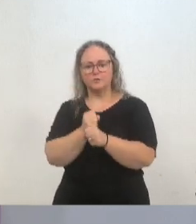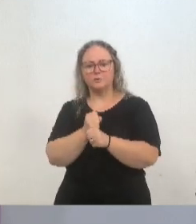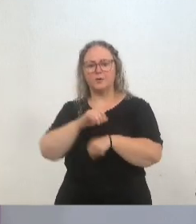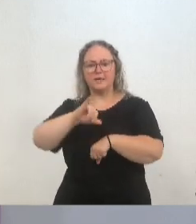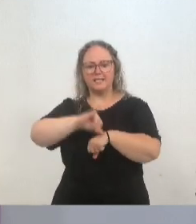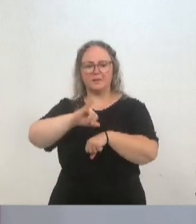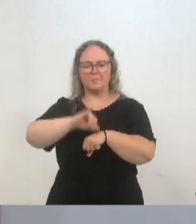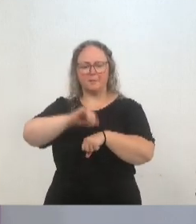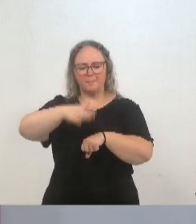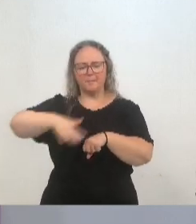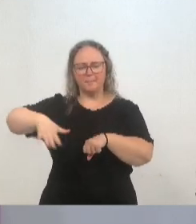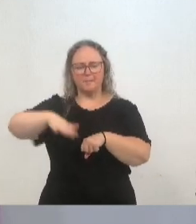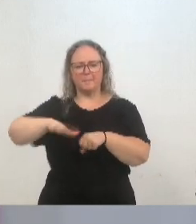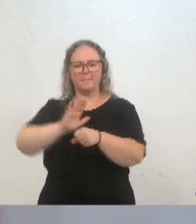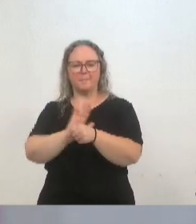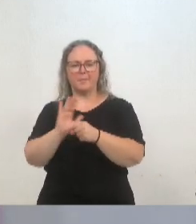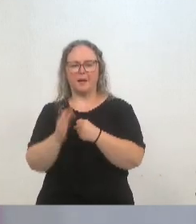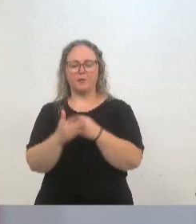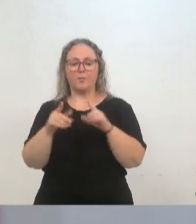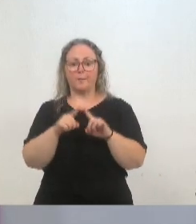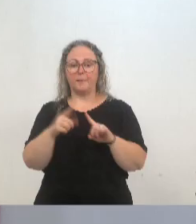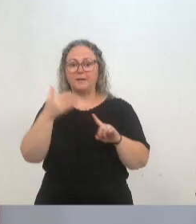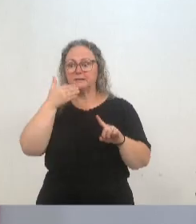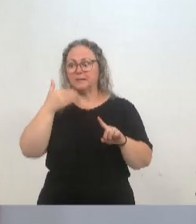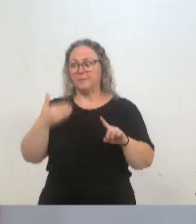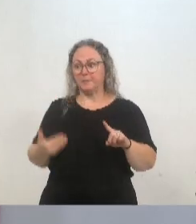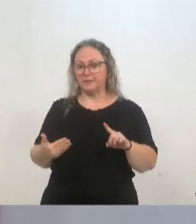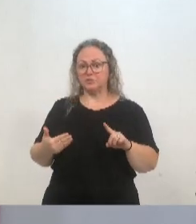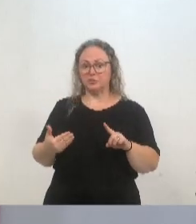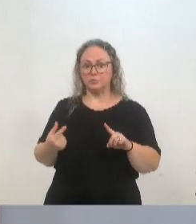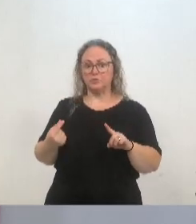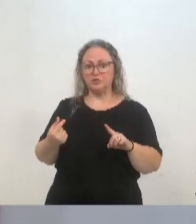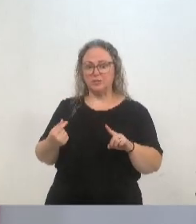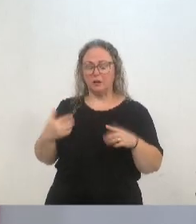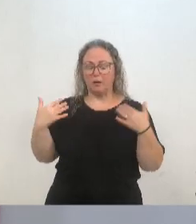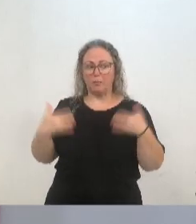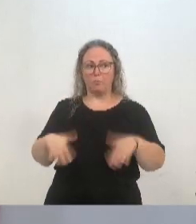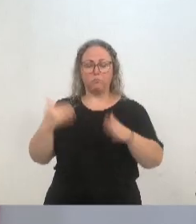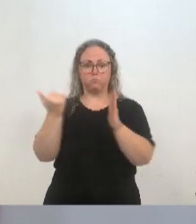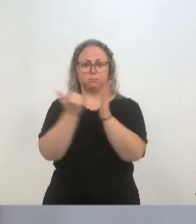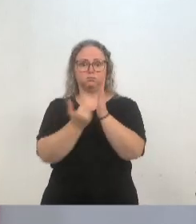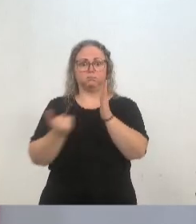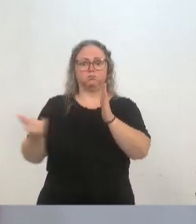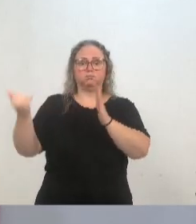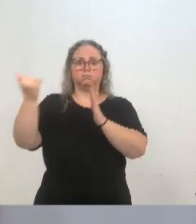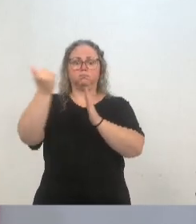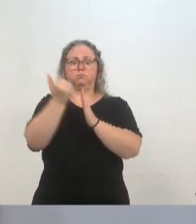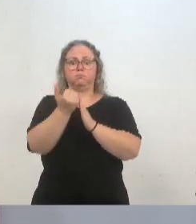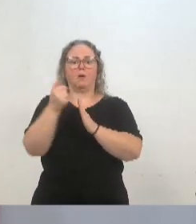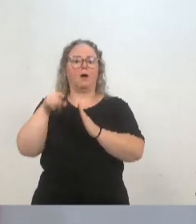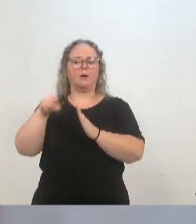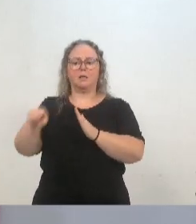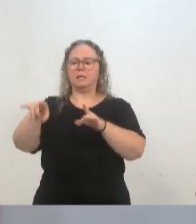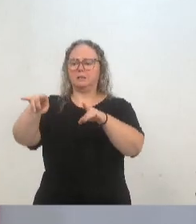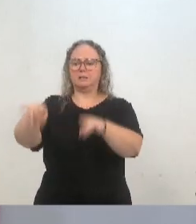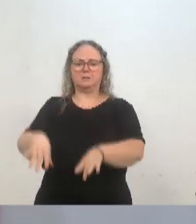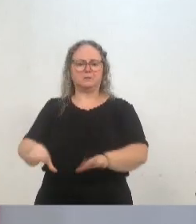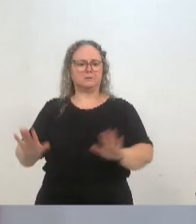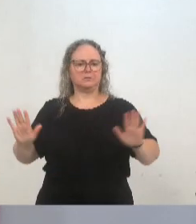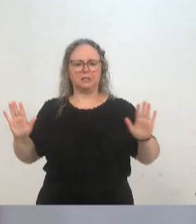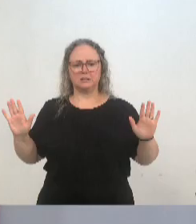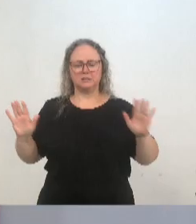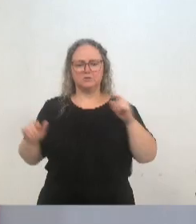nossa cidade, e o que foi solicitado de impacto era tão exagerado que inviabilizou e não saiu. Não saiu o aumento